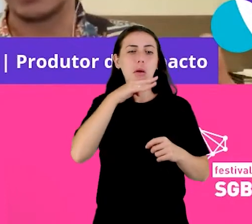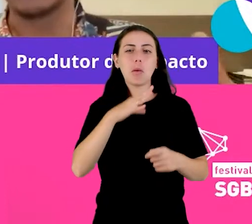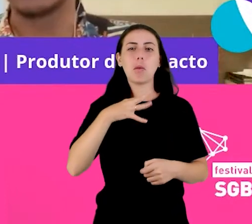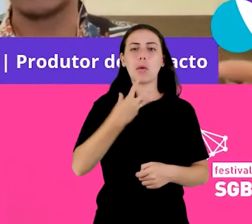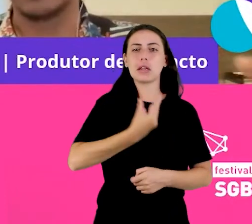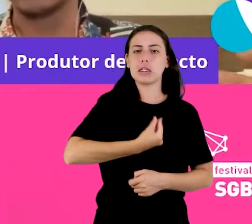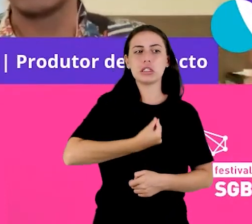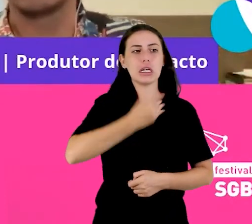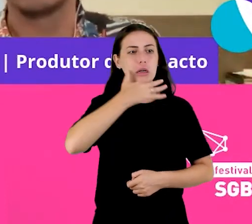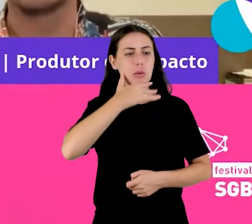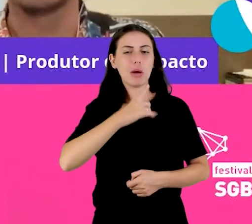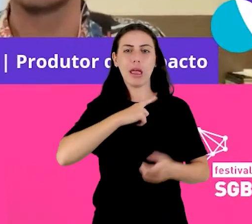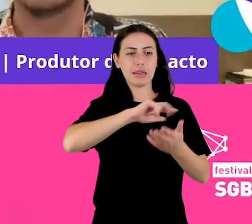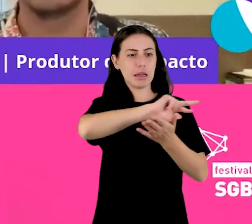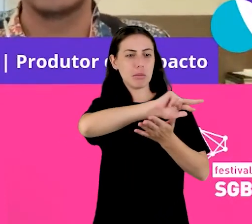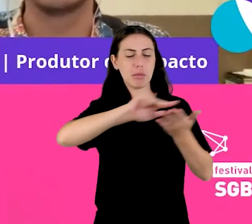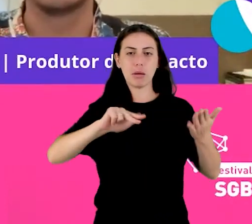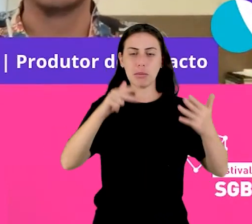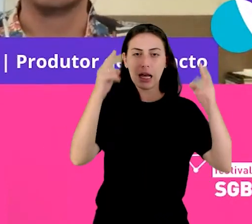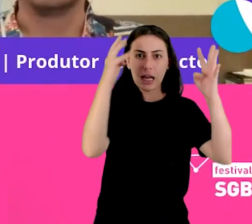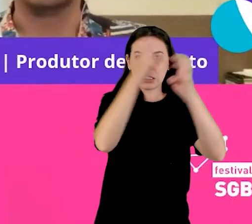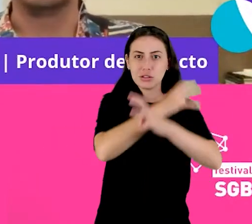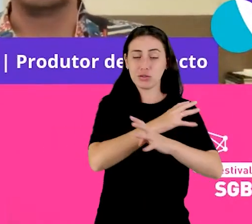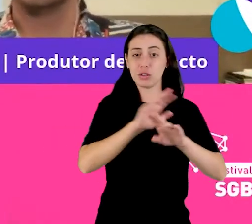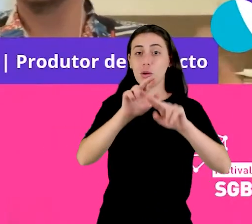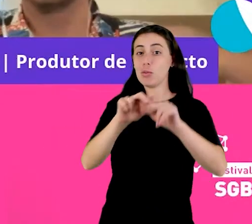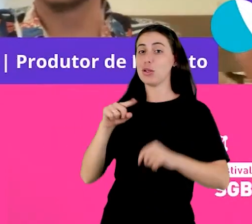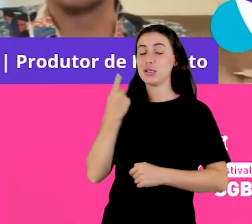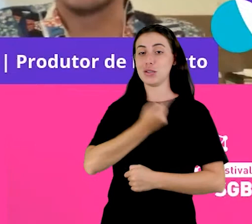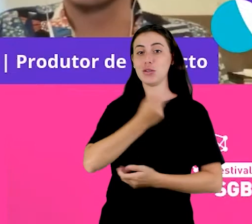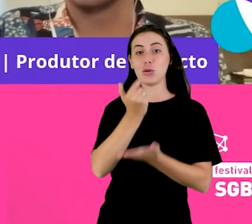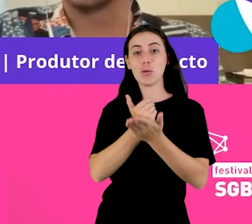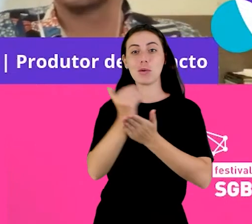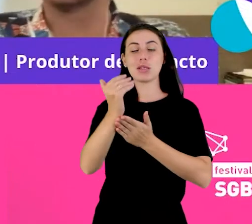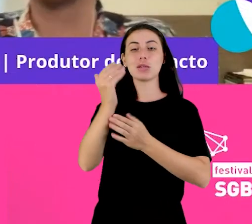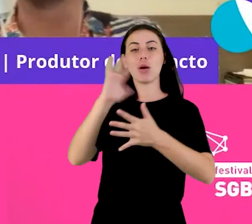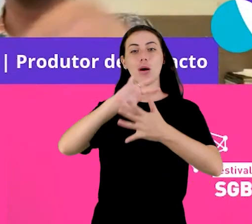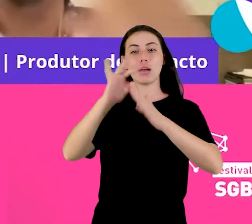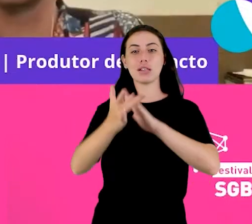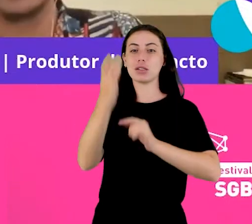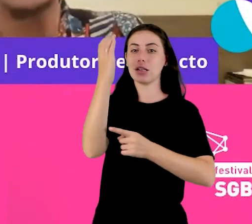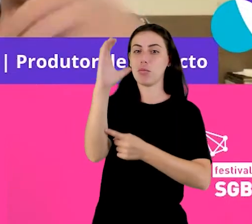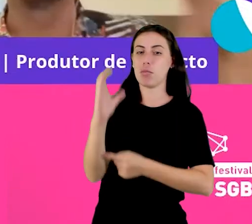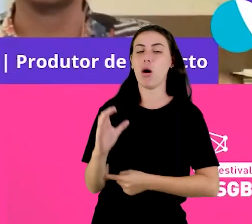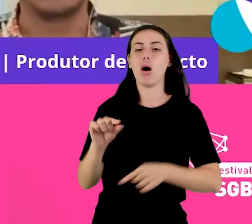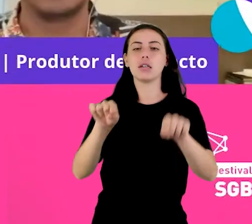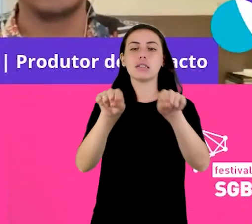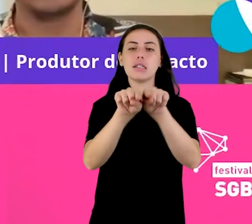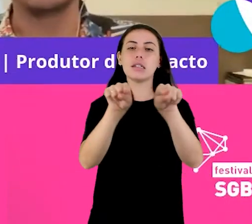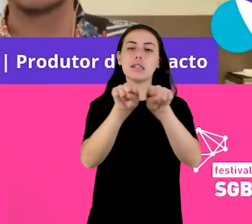gente tem midiático de só falar de coisa ruim relacionada à transgeneridade. E aí são coisas muito legais que a gente começou a fazer, trabalhando em rede